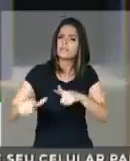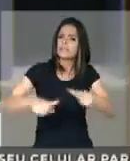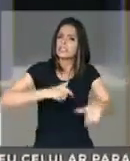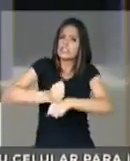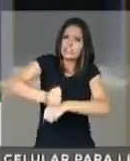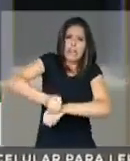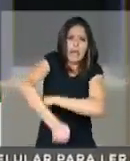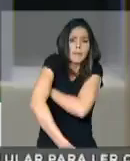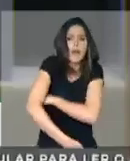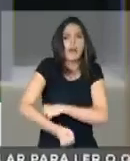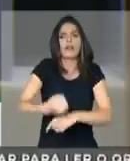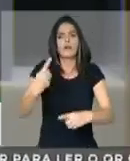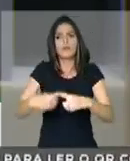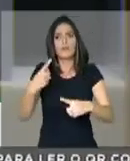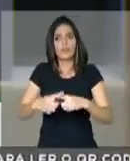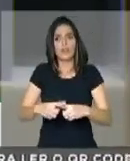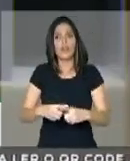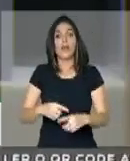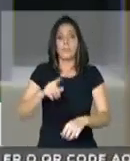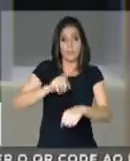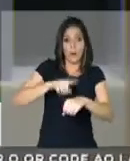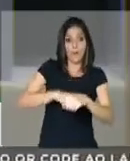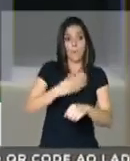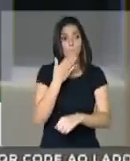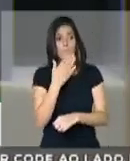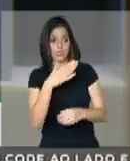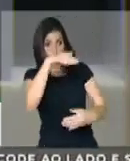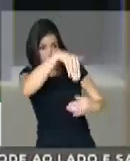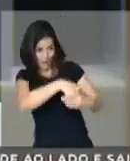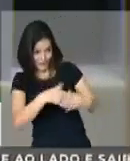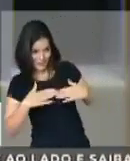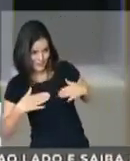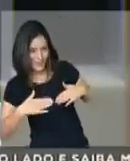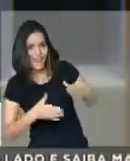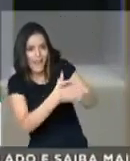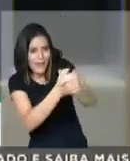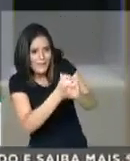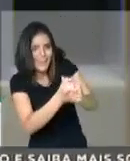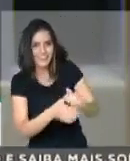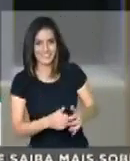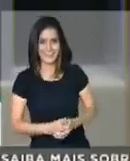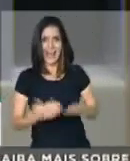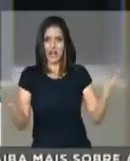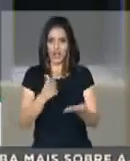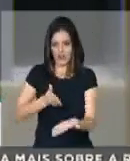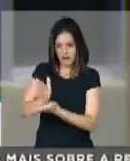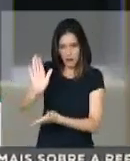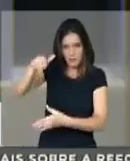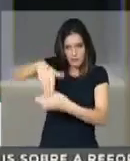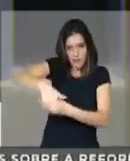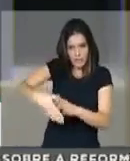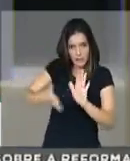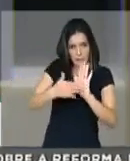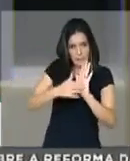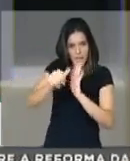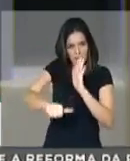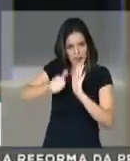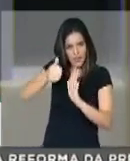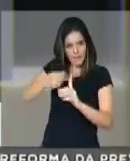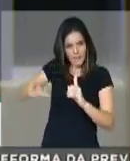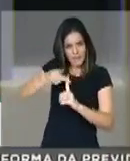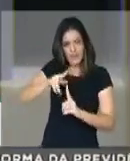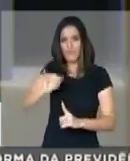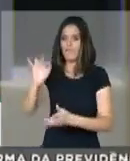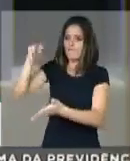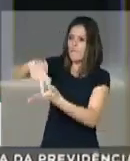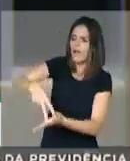senhoras apertou na hora de pedir o voto e que agora voltará envergonhado para dizer a este